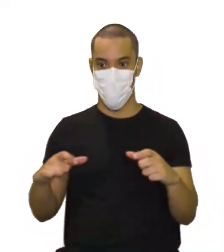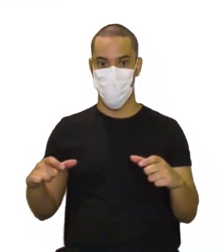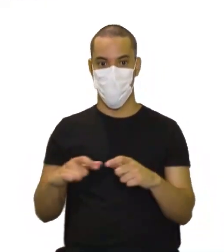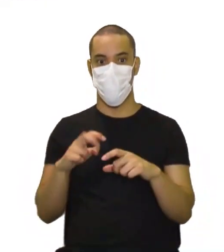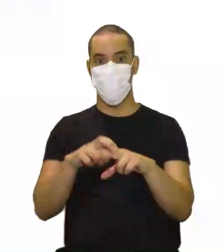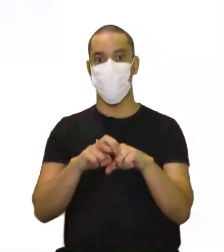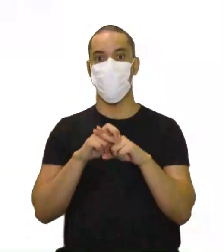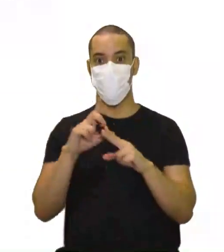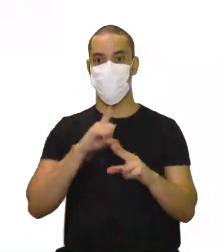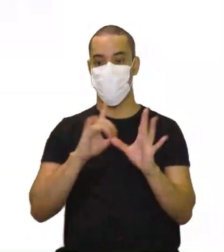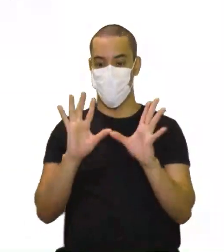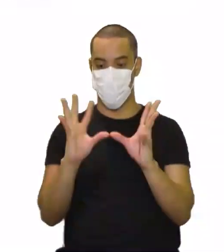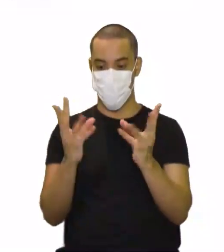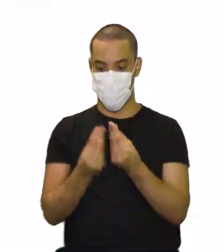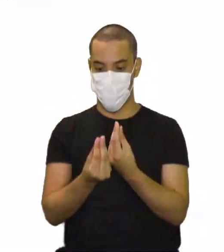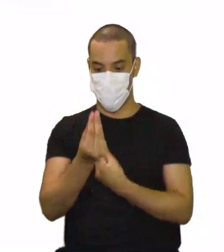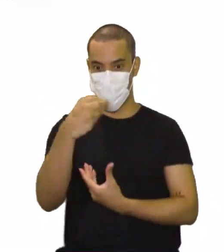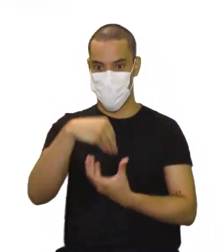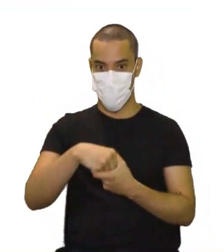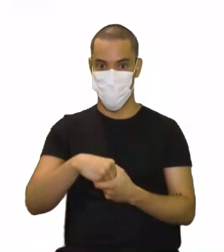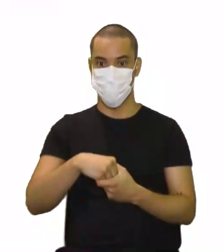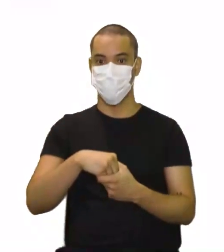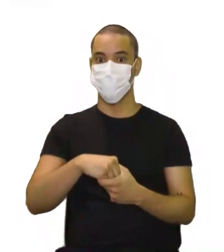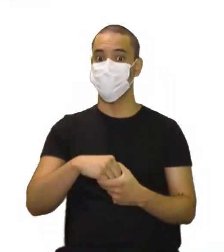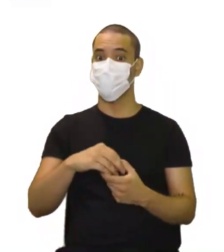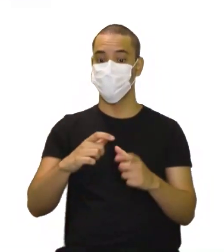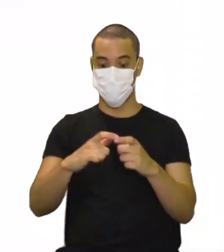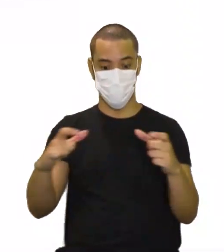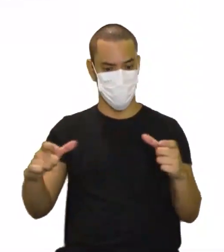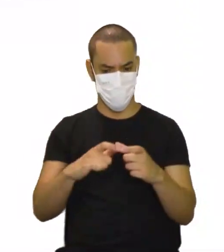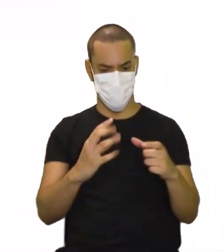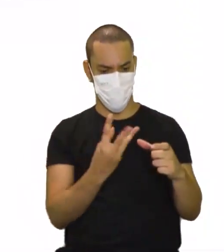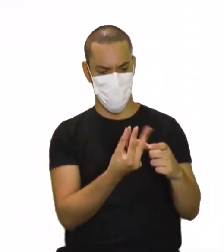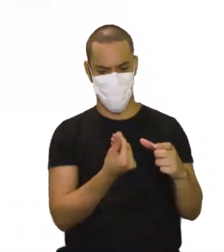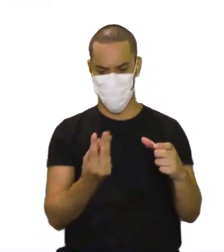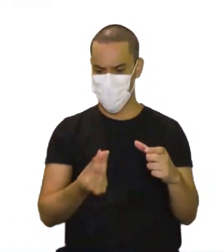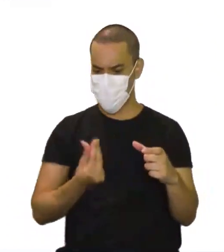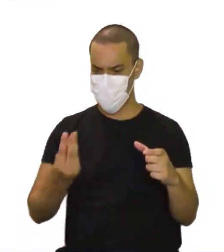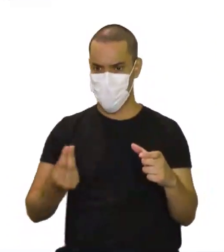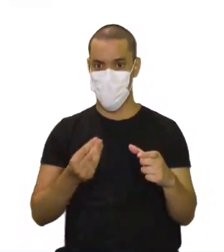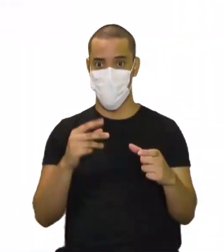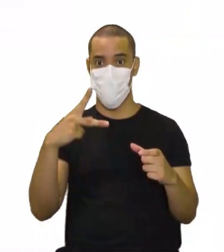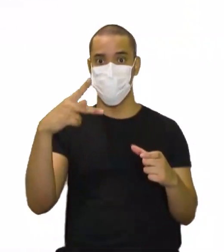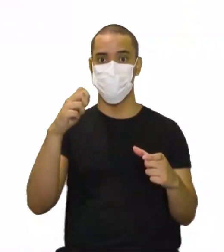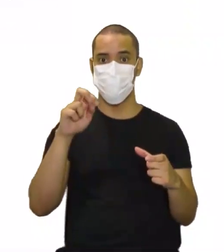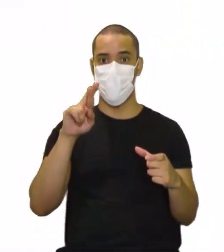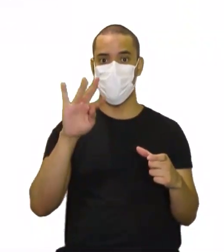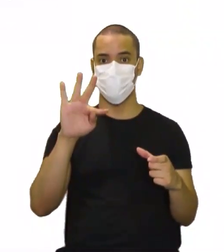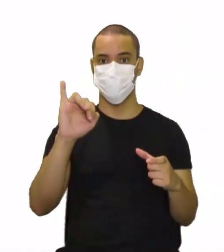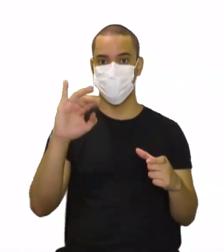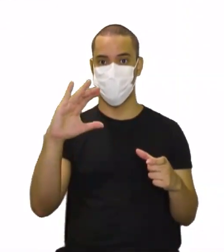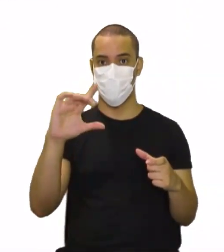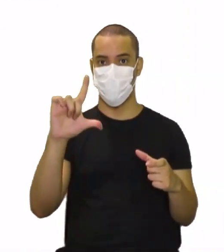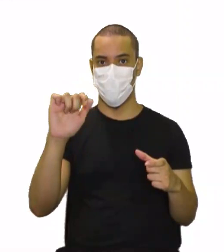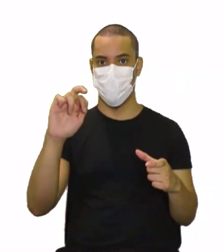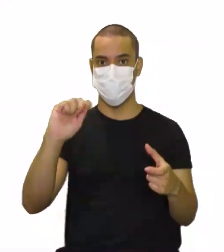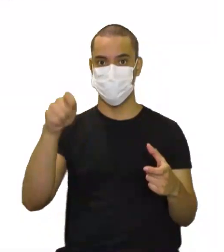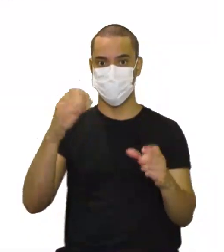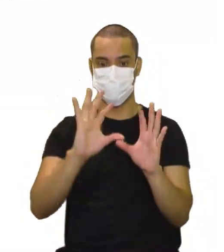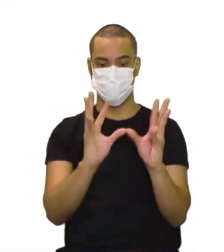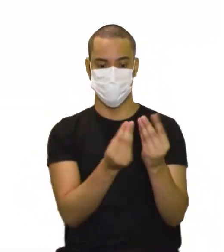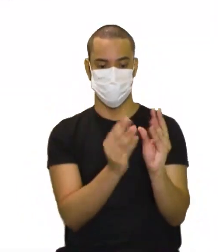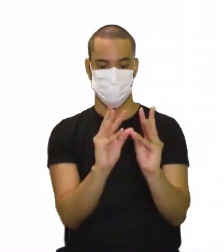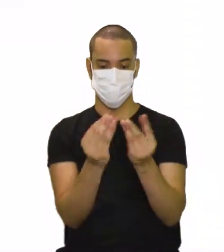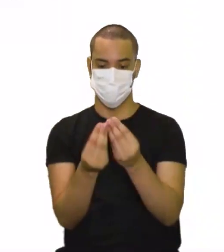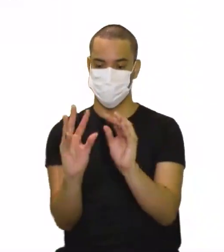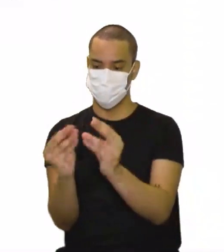você imagina uma partícula e numa barra está cheio de partículas se movendo. Só que nós vamos observar mais a questão de quem se